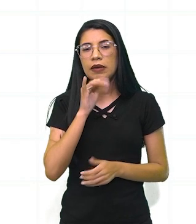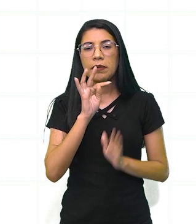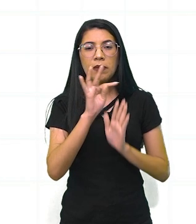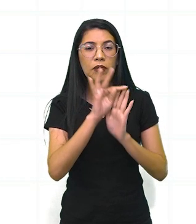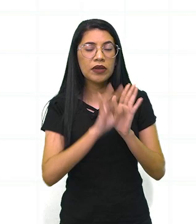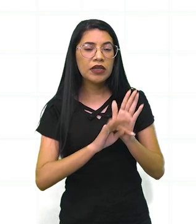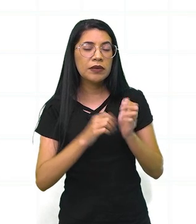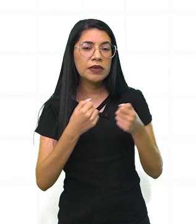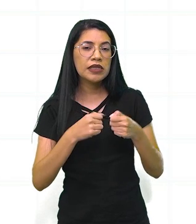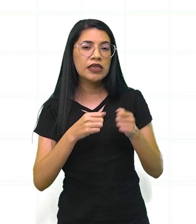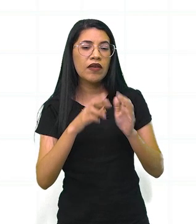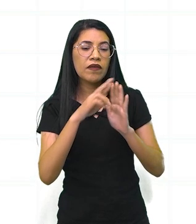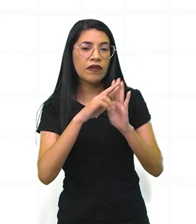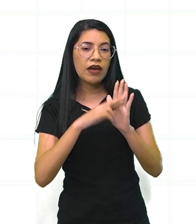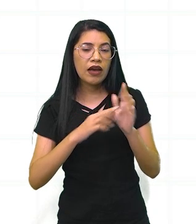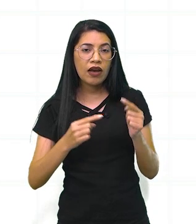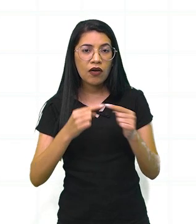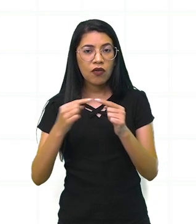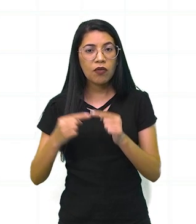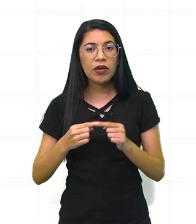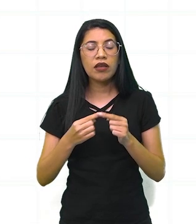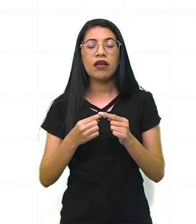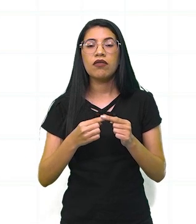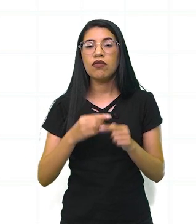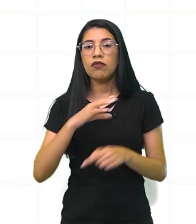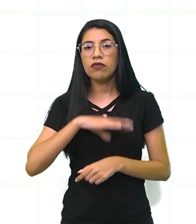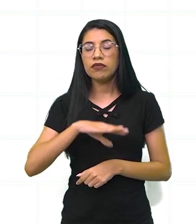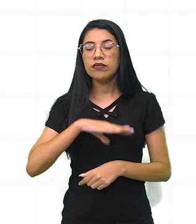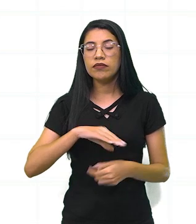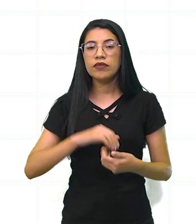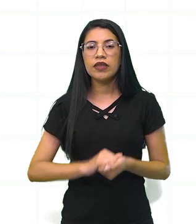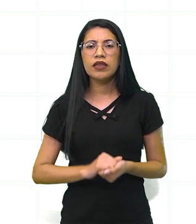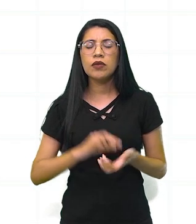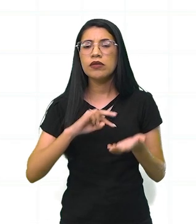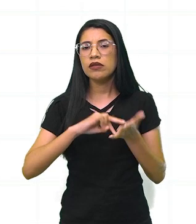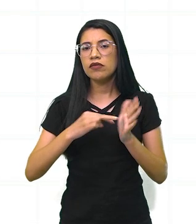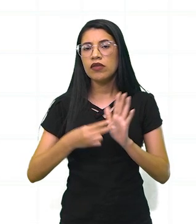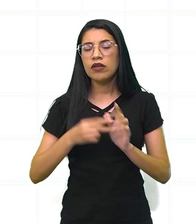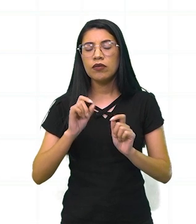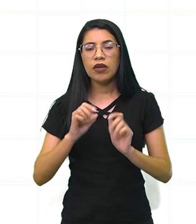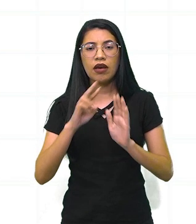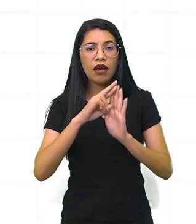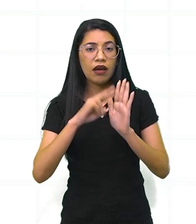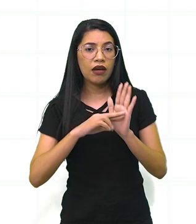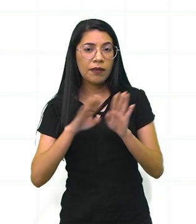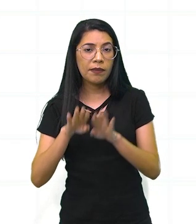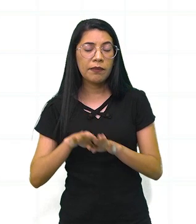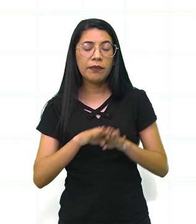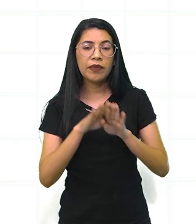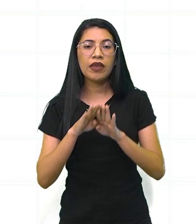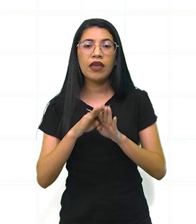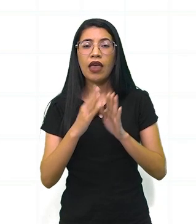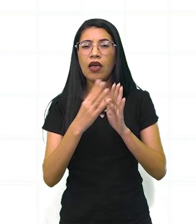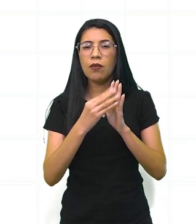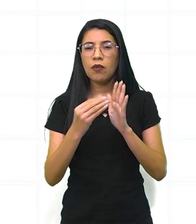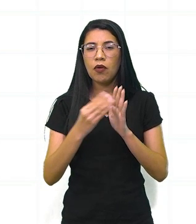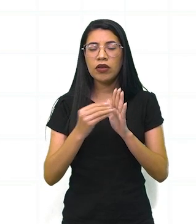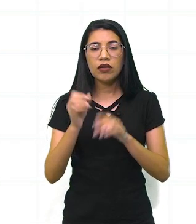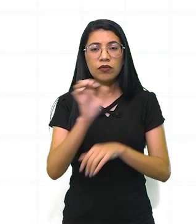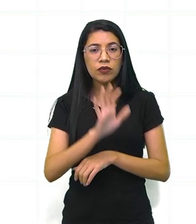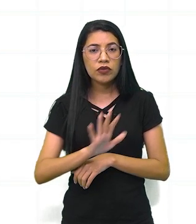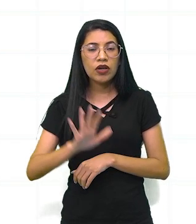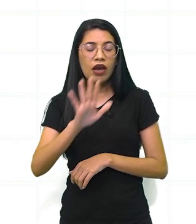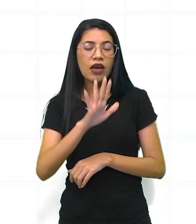a norma padrão da língua portuguesa então o que que é essa Norma padrão é o modelo convencional estipulado